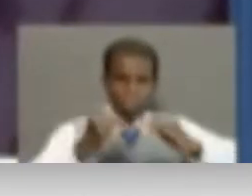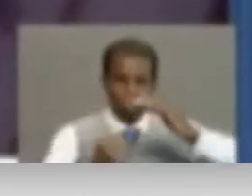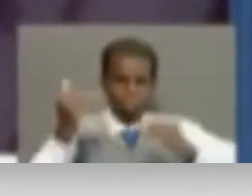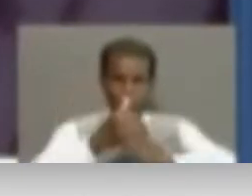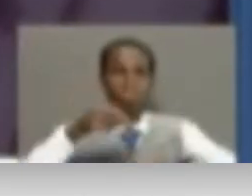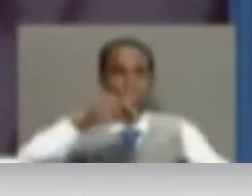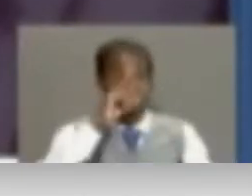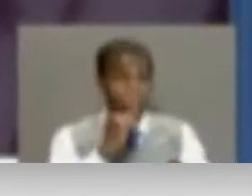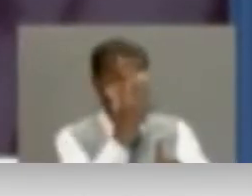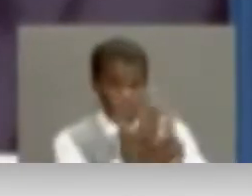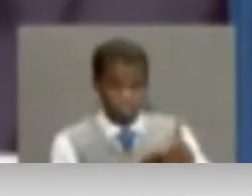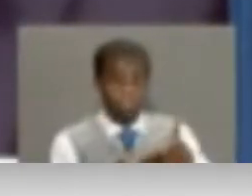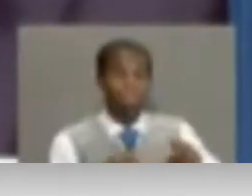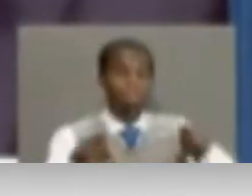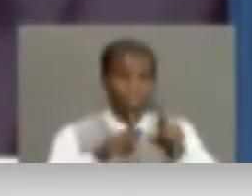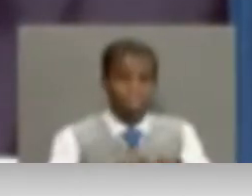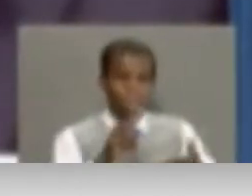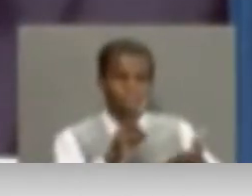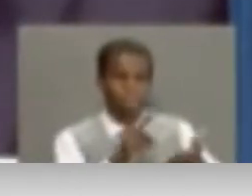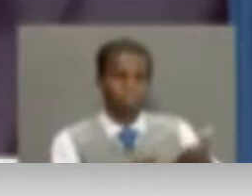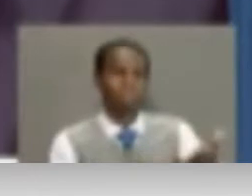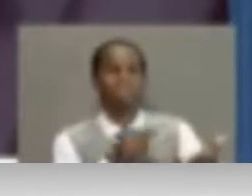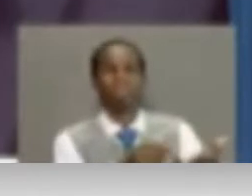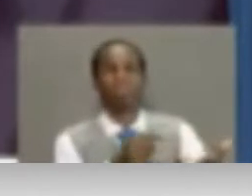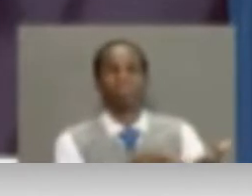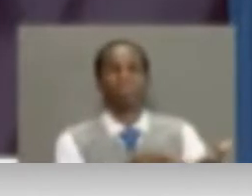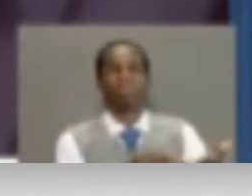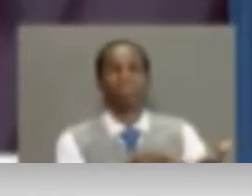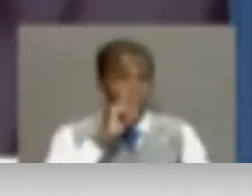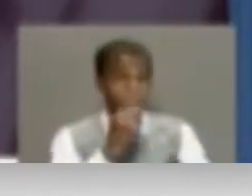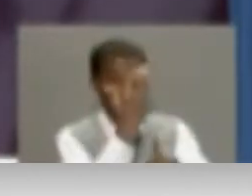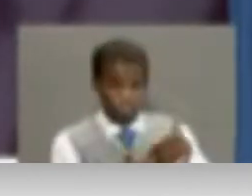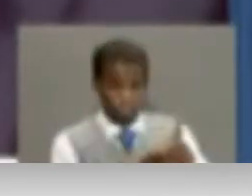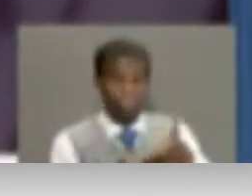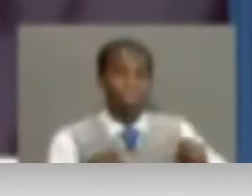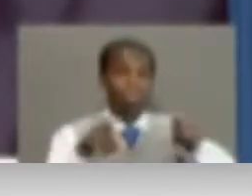para outra situação. Achei também, concordam, em muitos momentos, com uma linguagem muito dura,